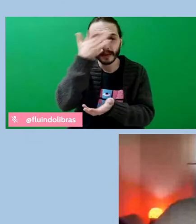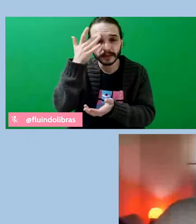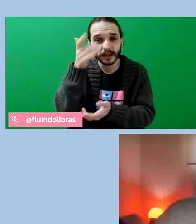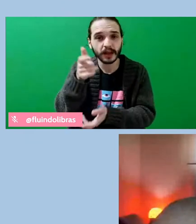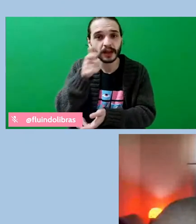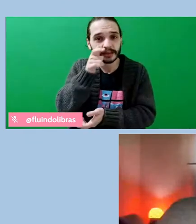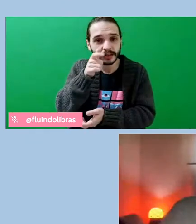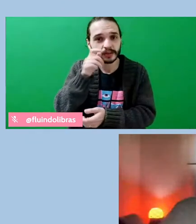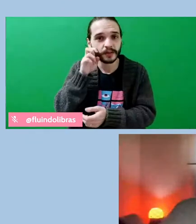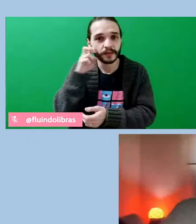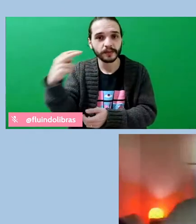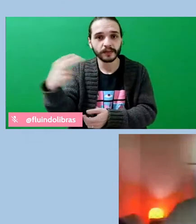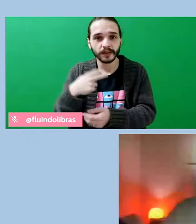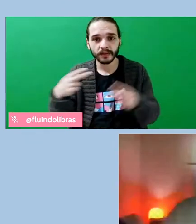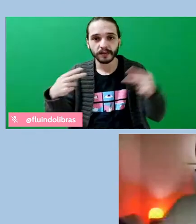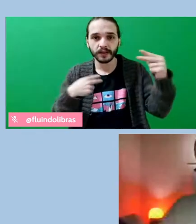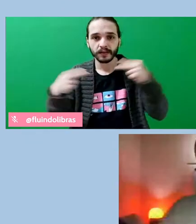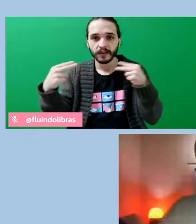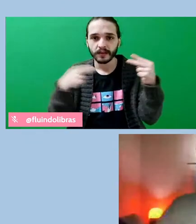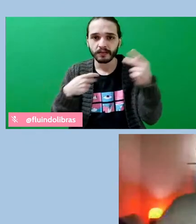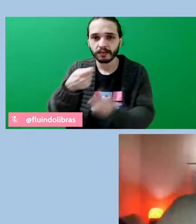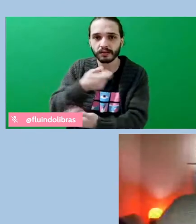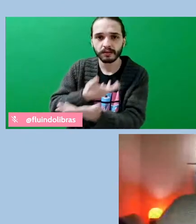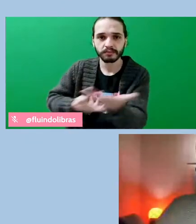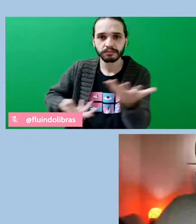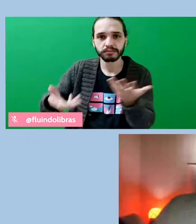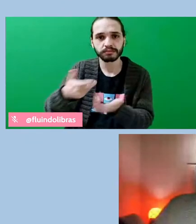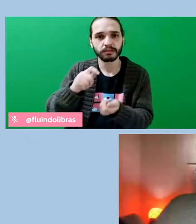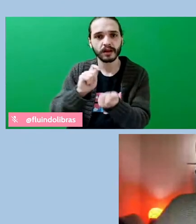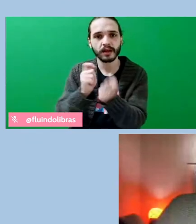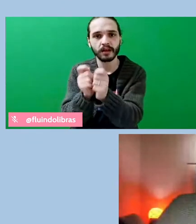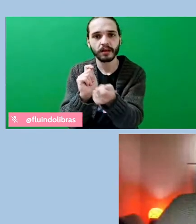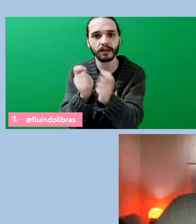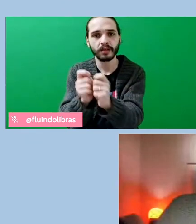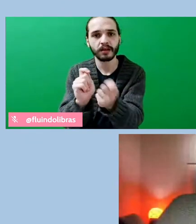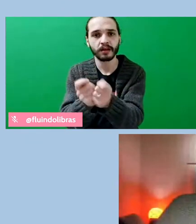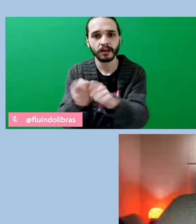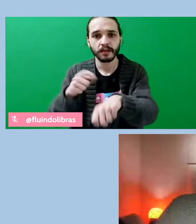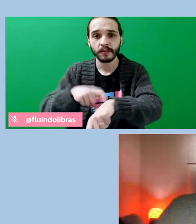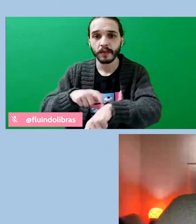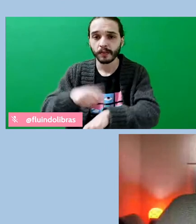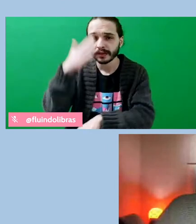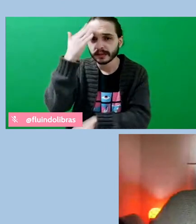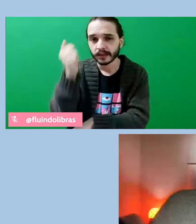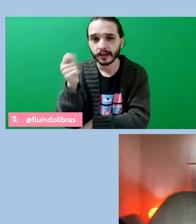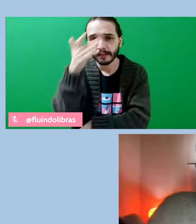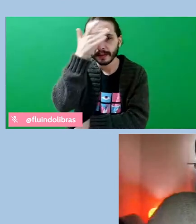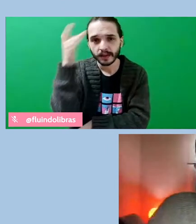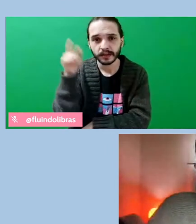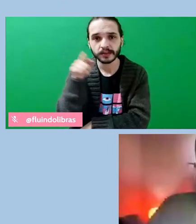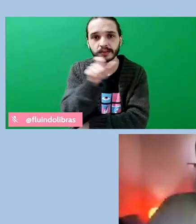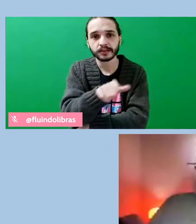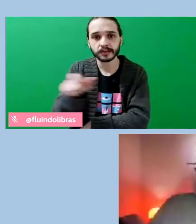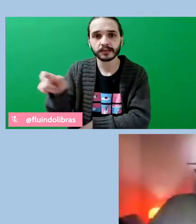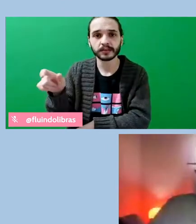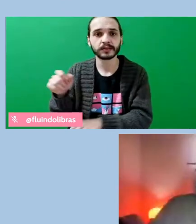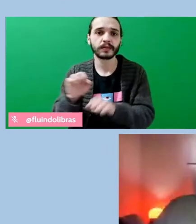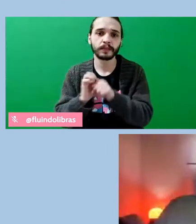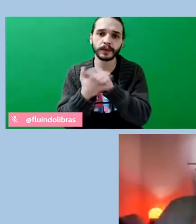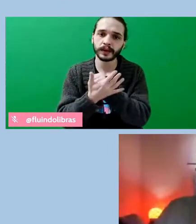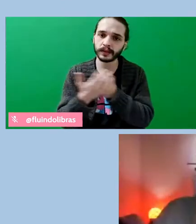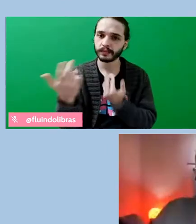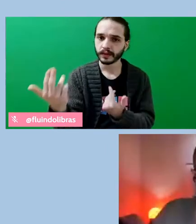ele muda de acordo com o mundo que muda e volta, né? Nesse momento, a gente sabe que a gente está falando com pessoas que estão na pandemia como a gente, que